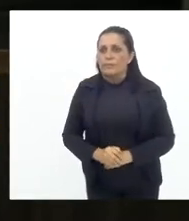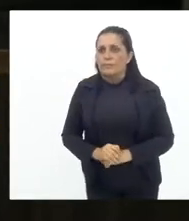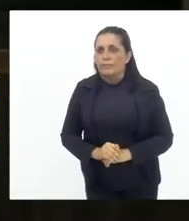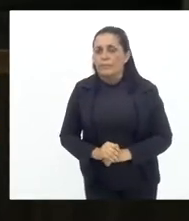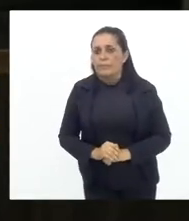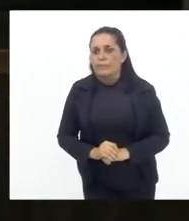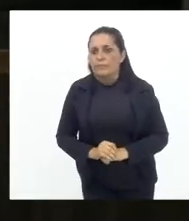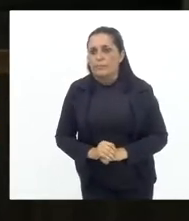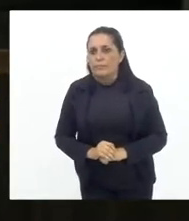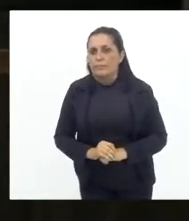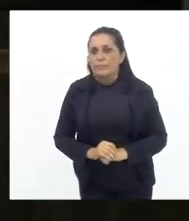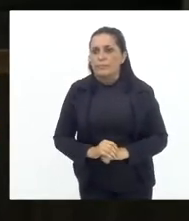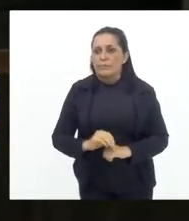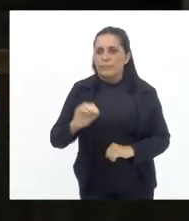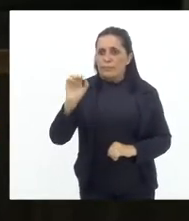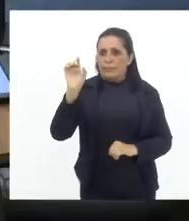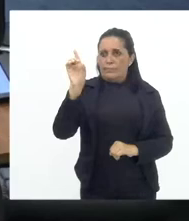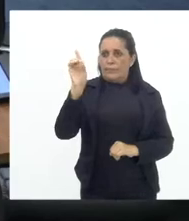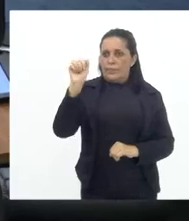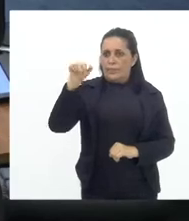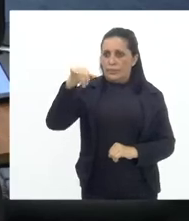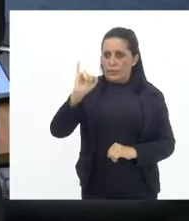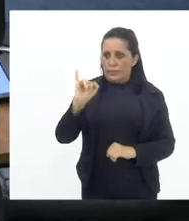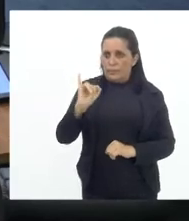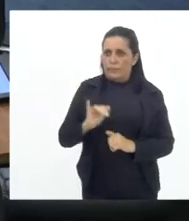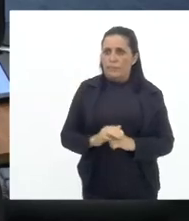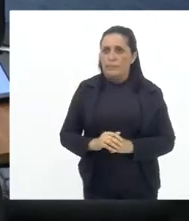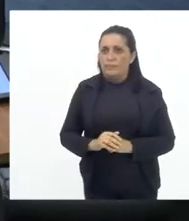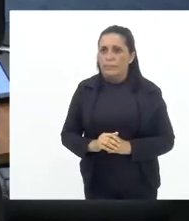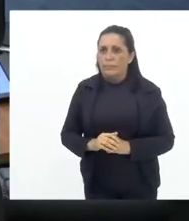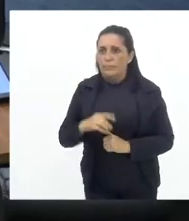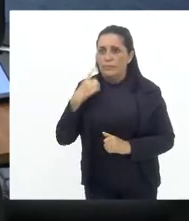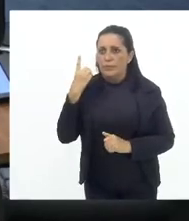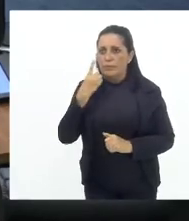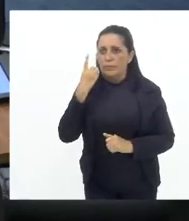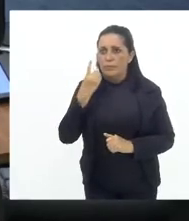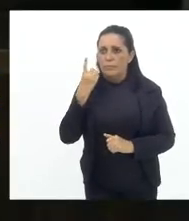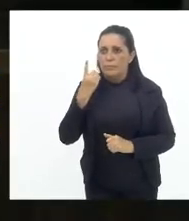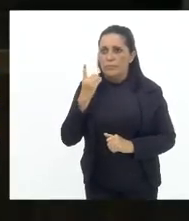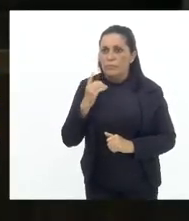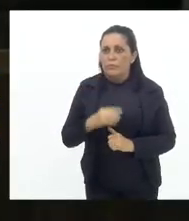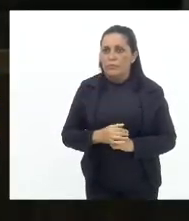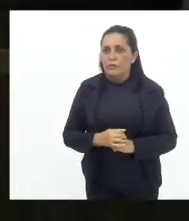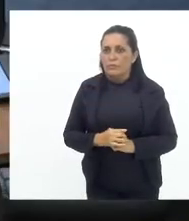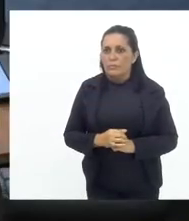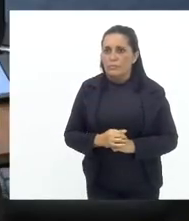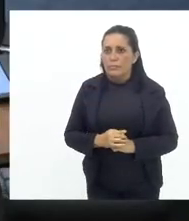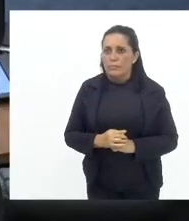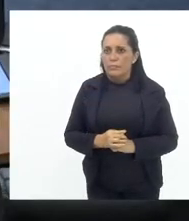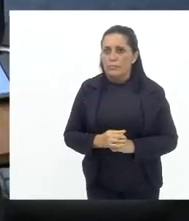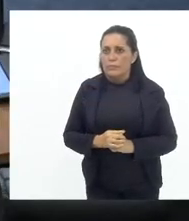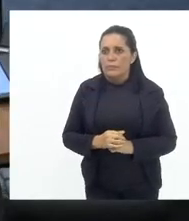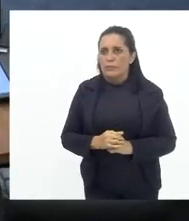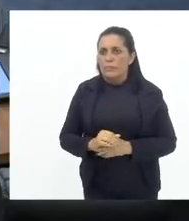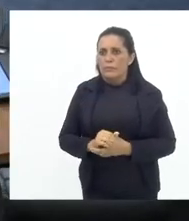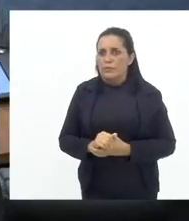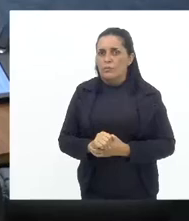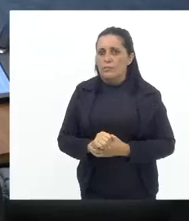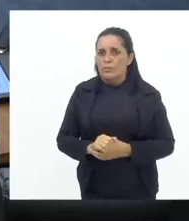bomtempo e tá Dani Monteiro o deputado a Dani Monteiro